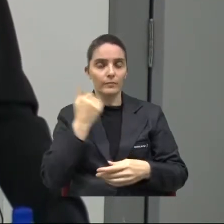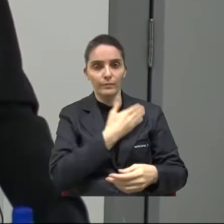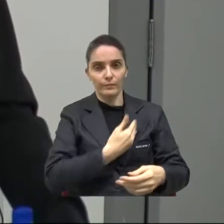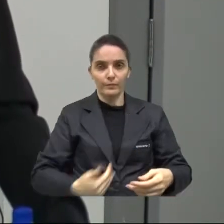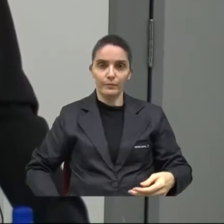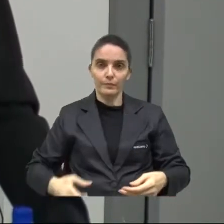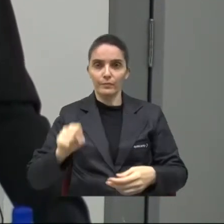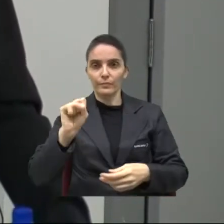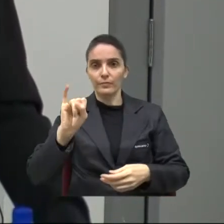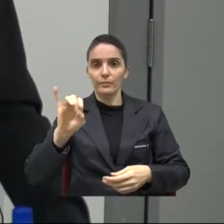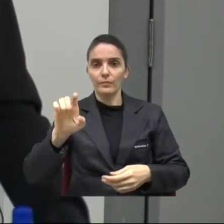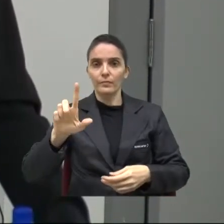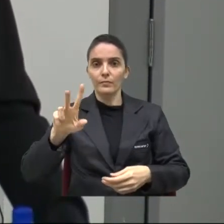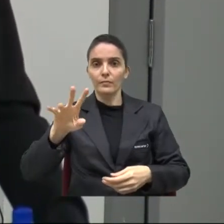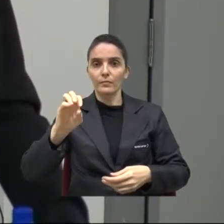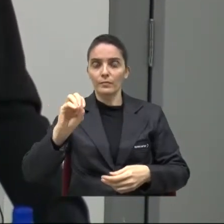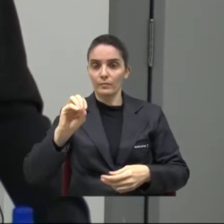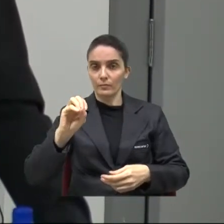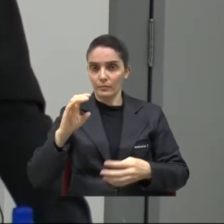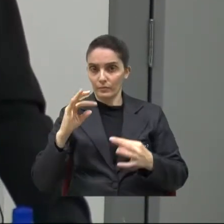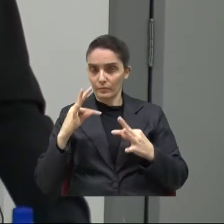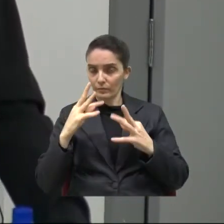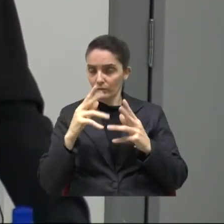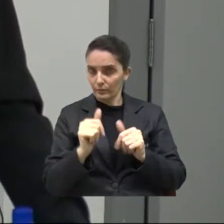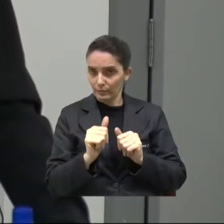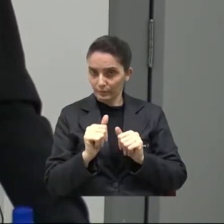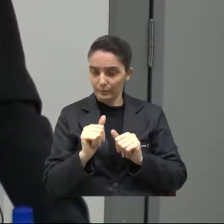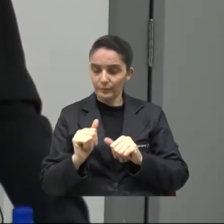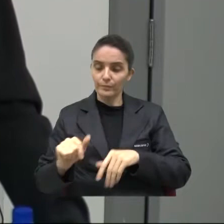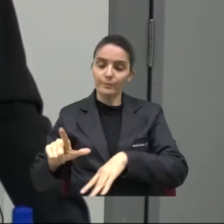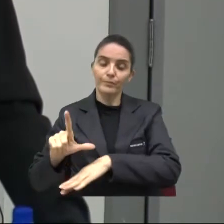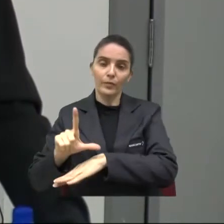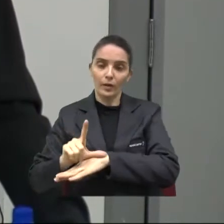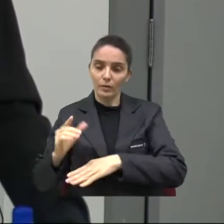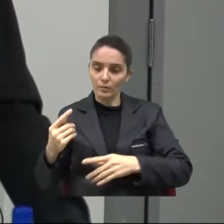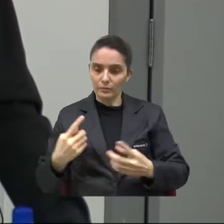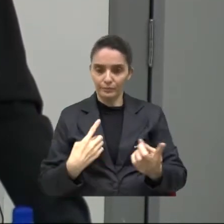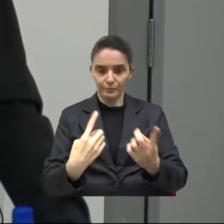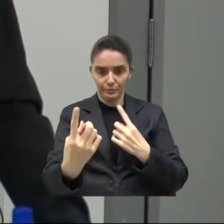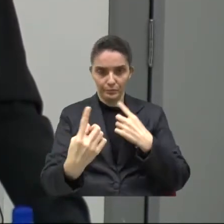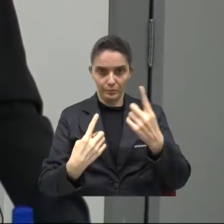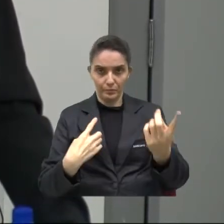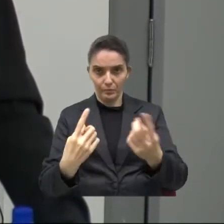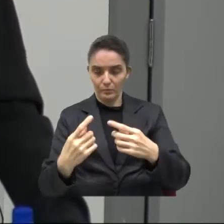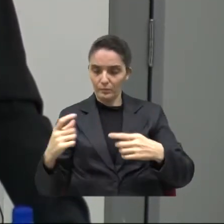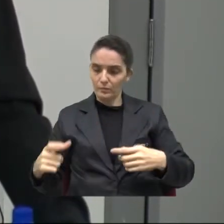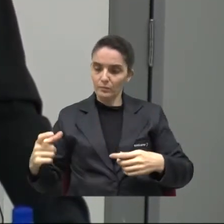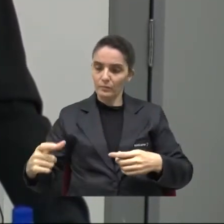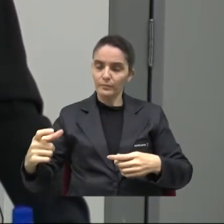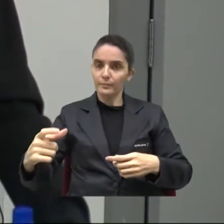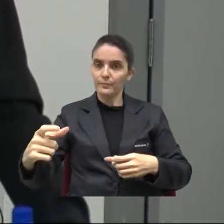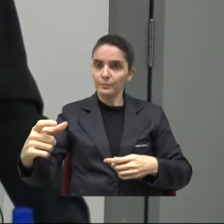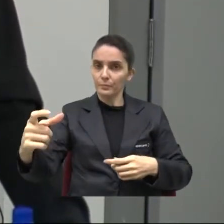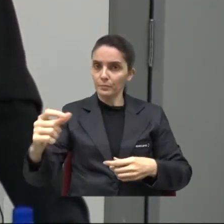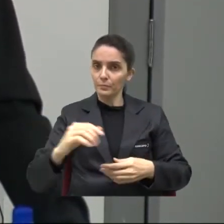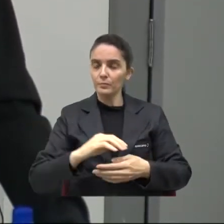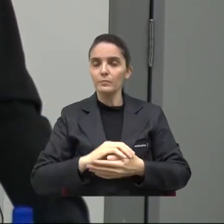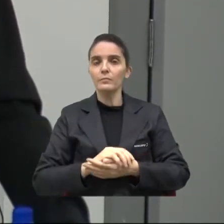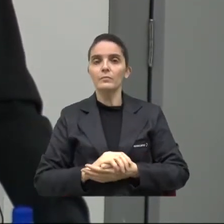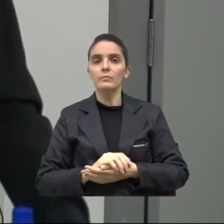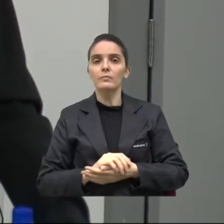essa propositura, todos nós do comércio, todos nós ali tivemos uma contribuição, e realmente,